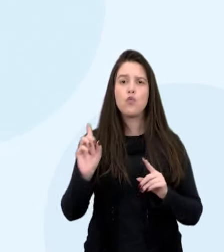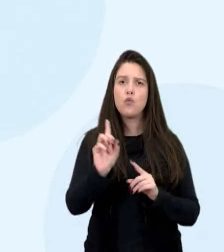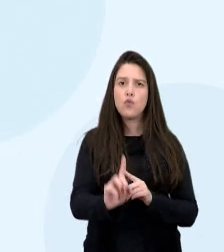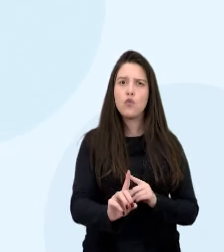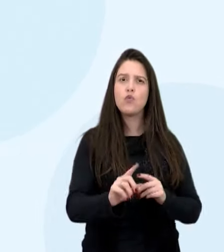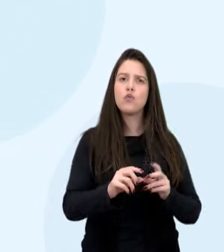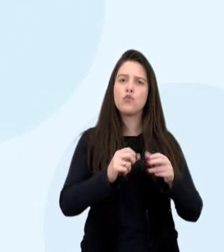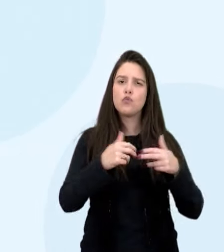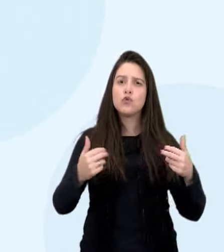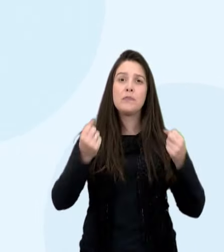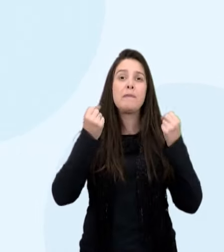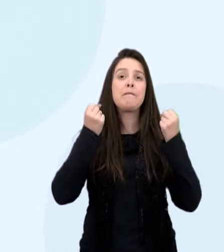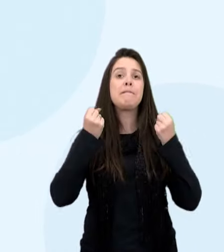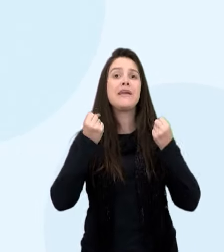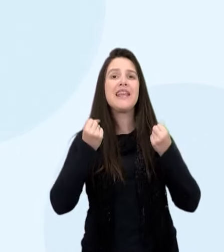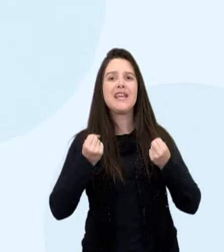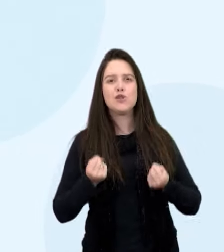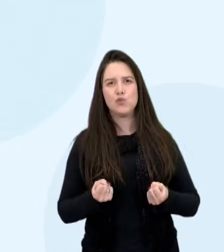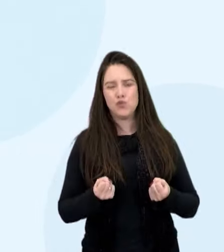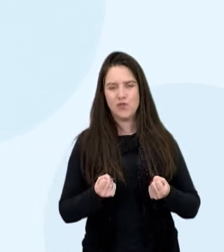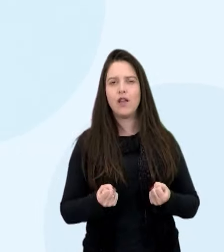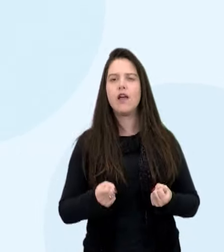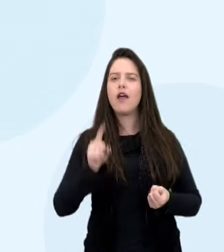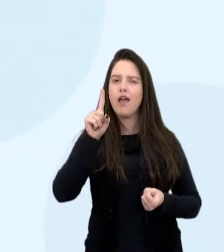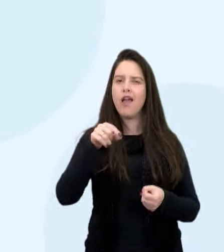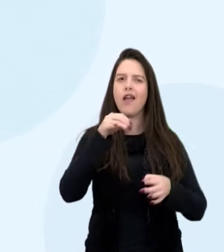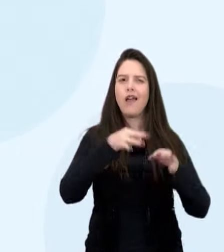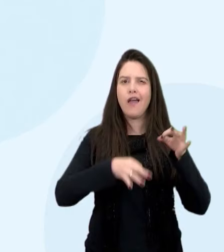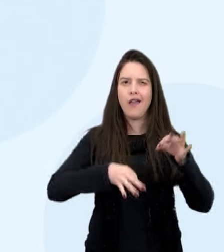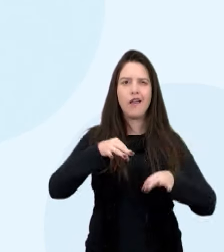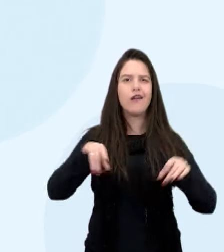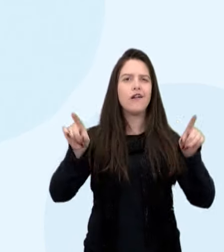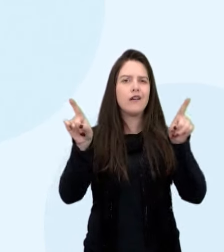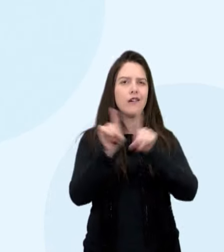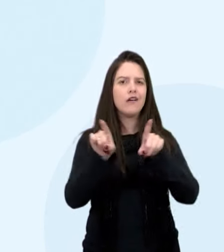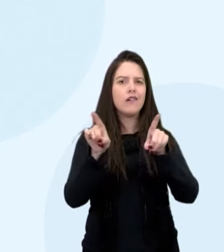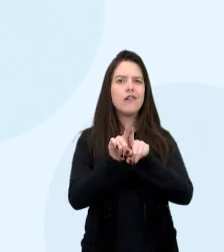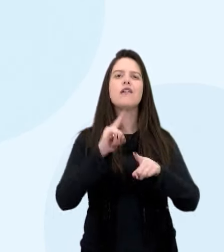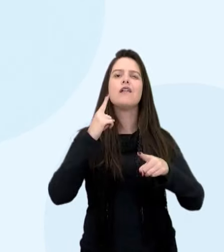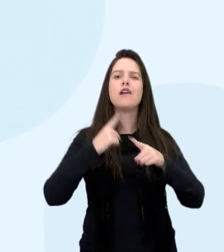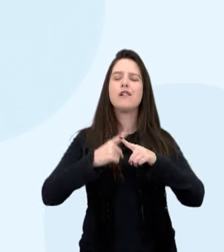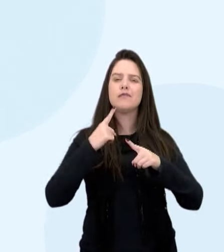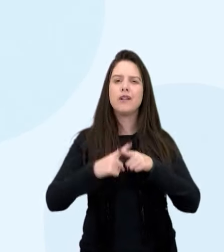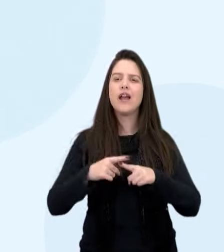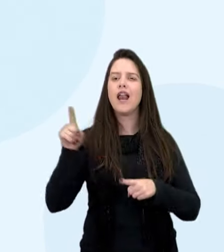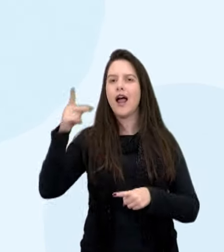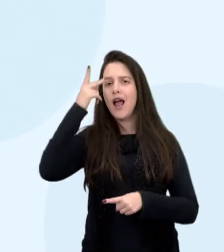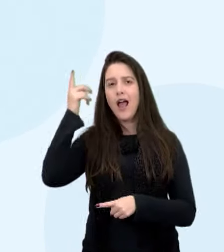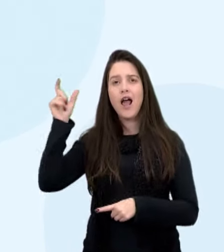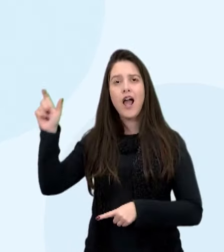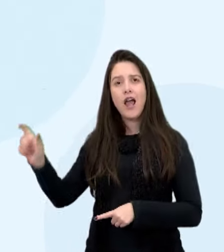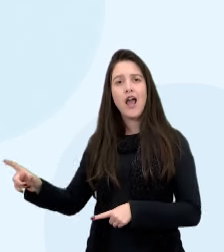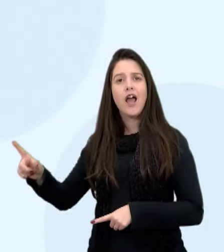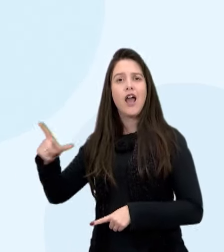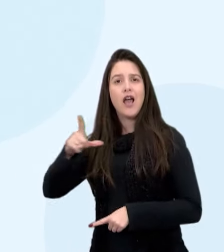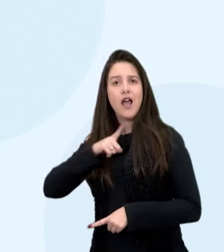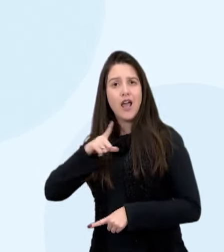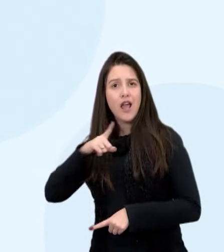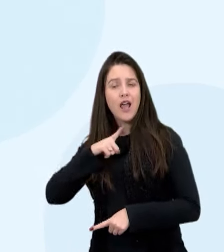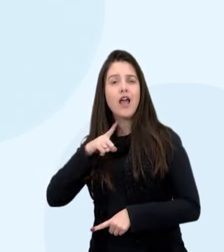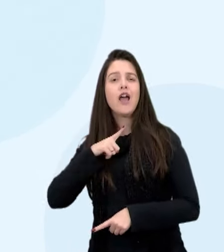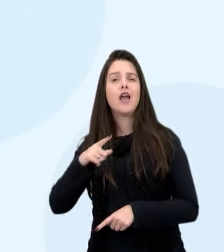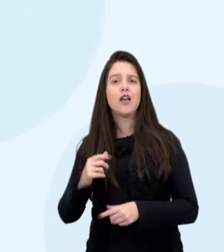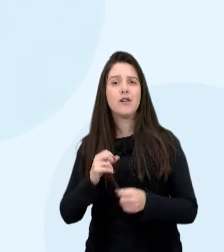do sobrepeso. E é justamente também o que a nossa paciente, ela tem, né? Ela tem aí uma questão